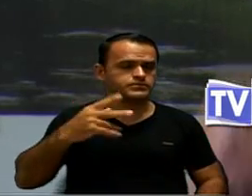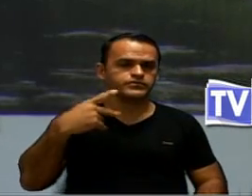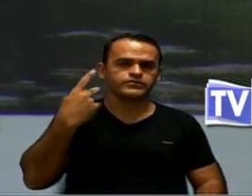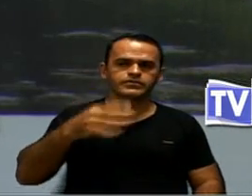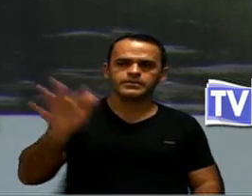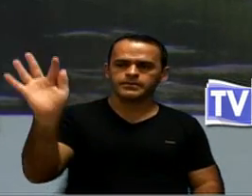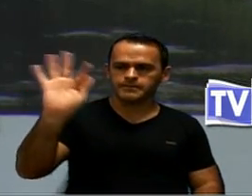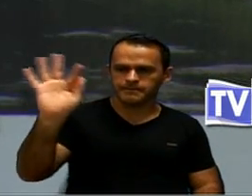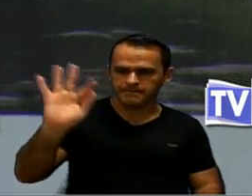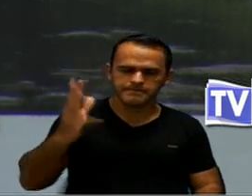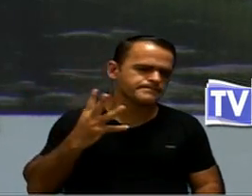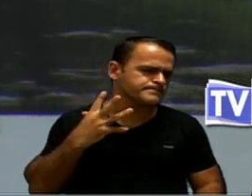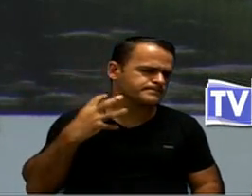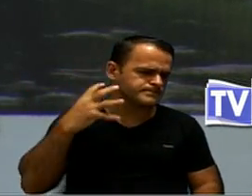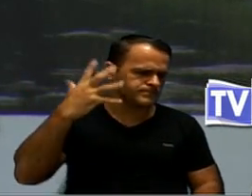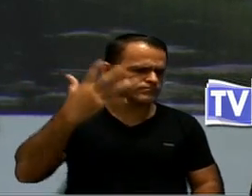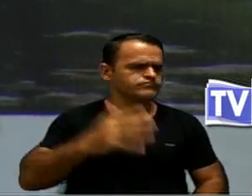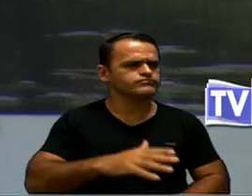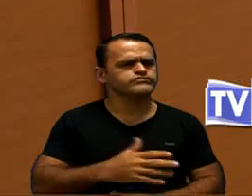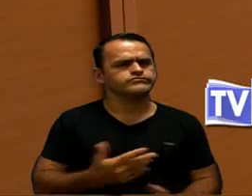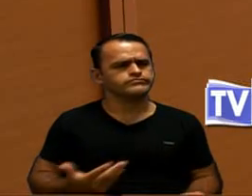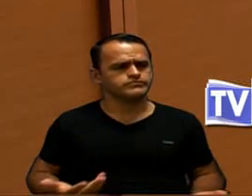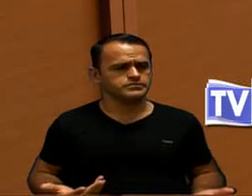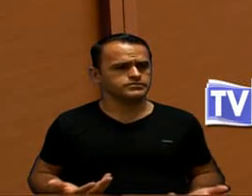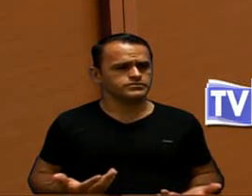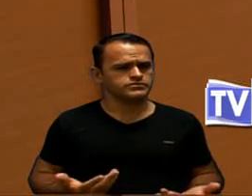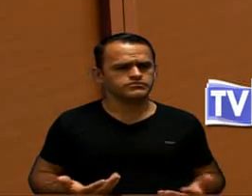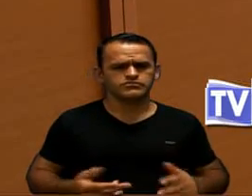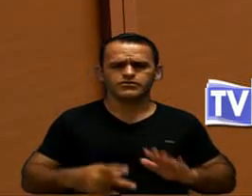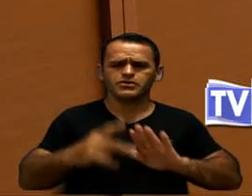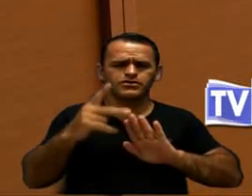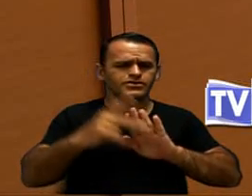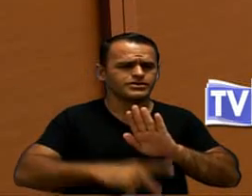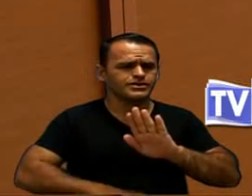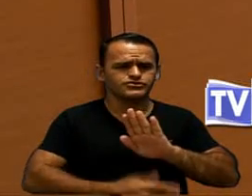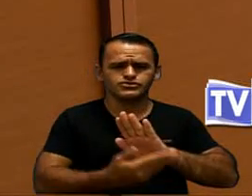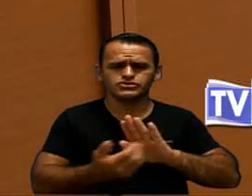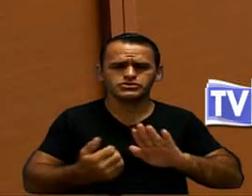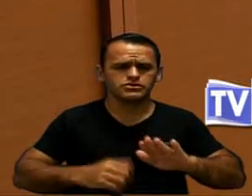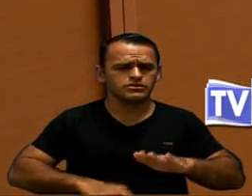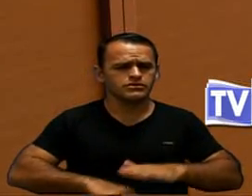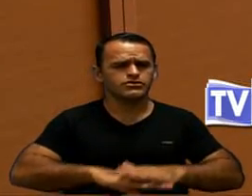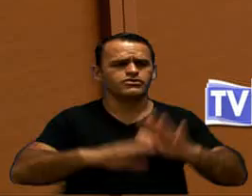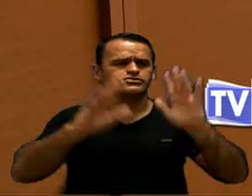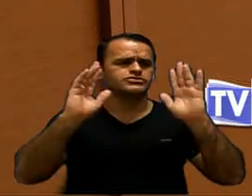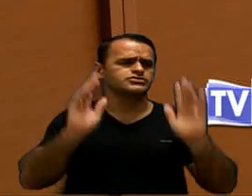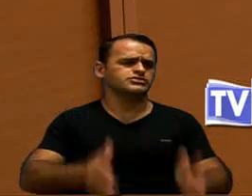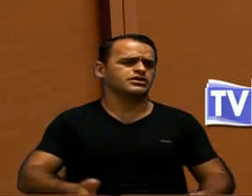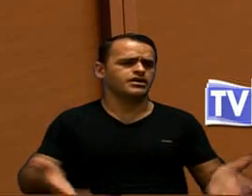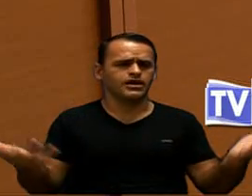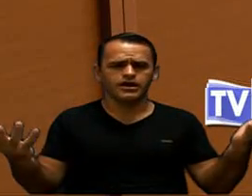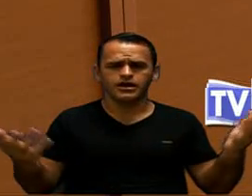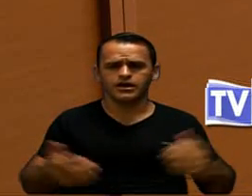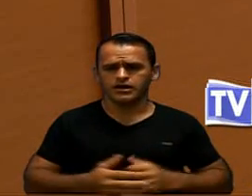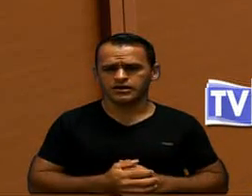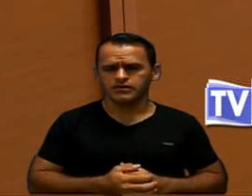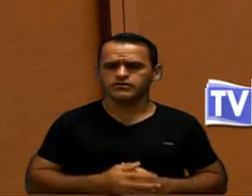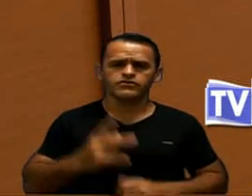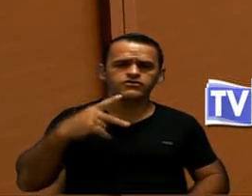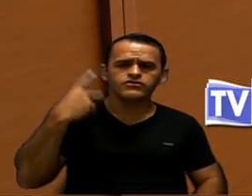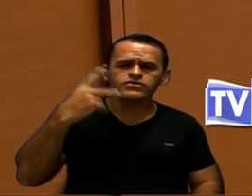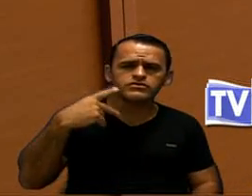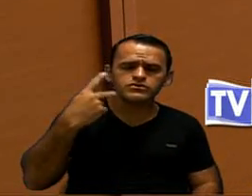vereadora Fernanda pediram... Com a anuência dos colegas, o projeto já foi solicitado o arquivamento, vereador França. Então, vereador